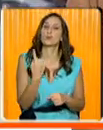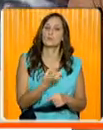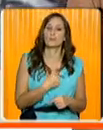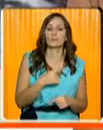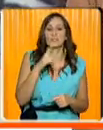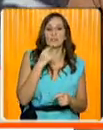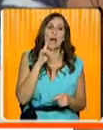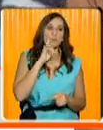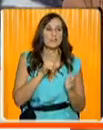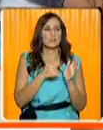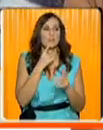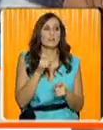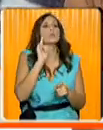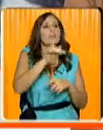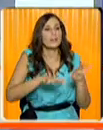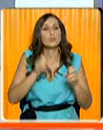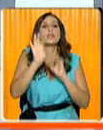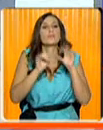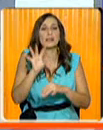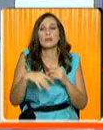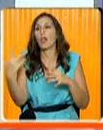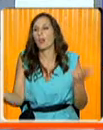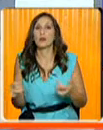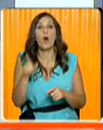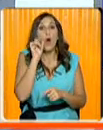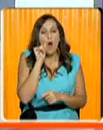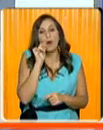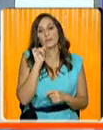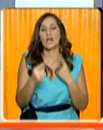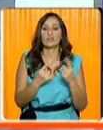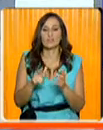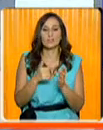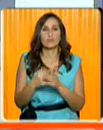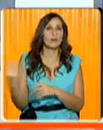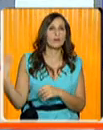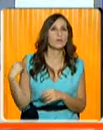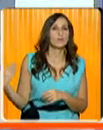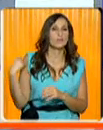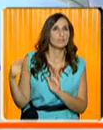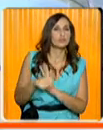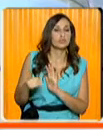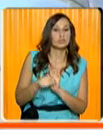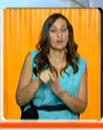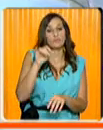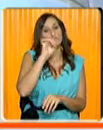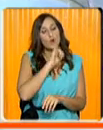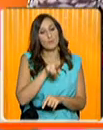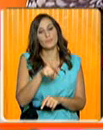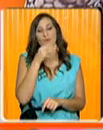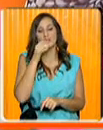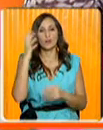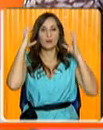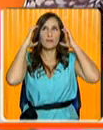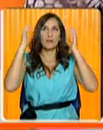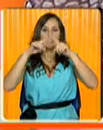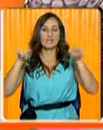mulheres é que estão sempre a perguntar: e o que é que tens? E o que é que se passa? Muitas vezes são eles que passam a vida a infernizar-nos. Então, olha, nem de propósito. Sim, sim. Oh, Miguel, eu estou a falar para a